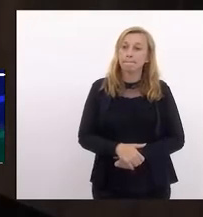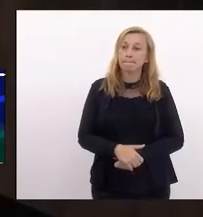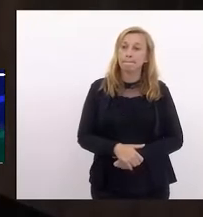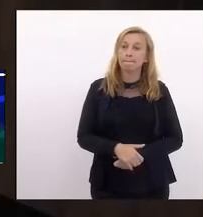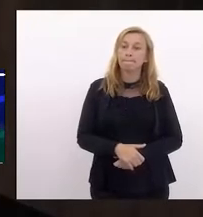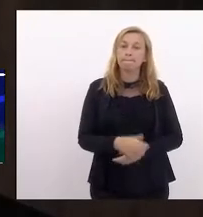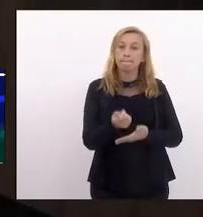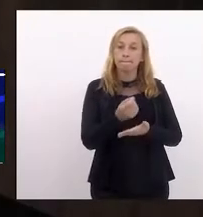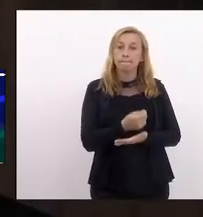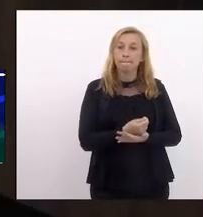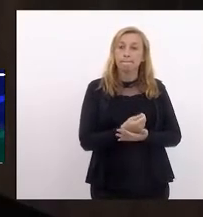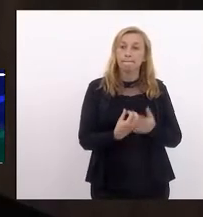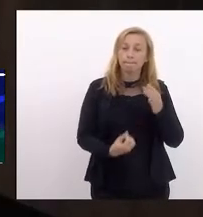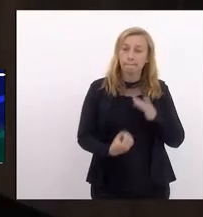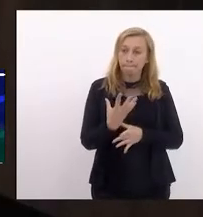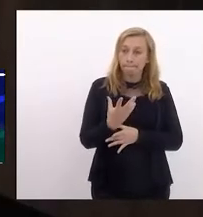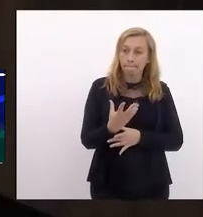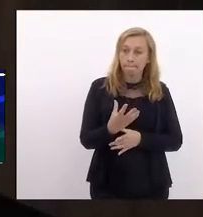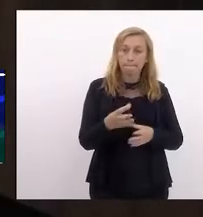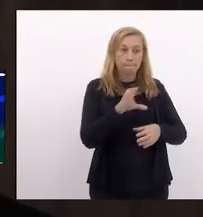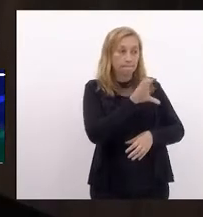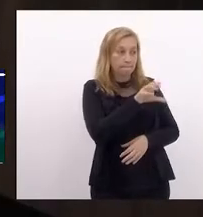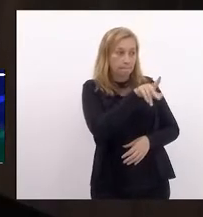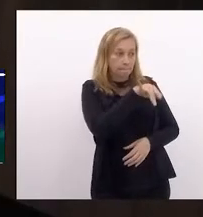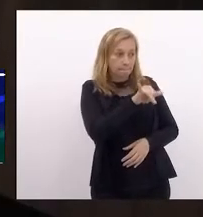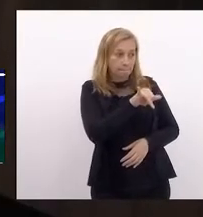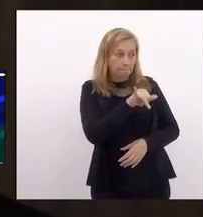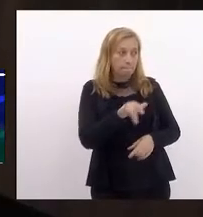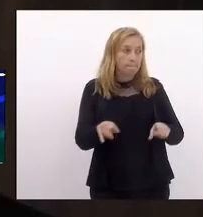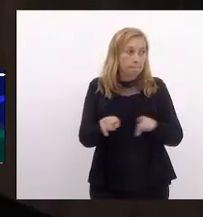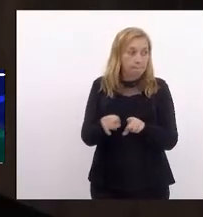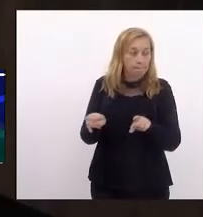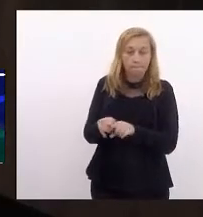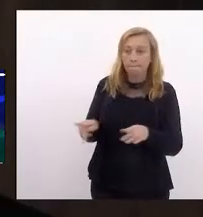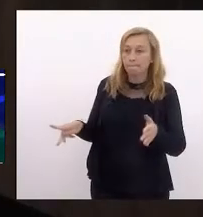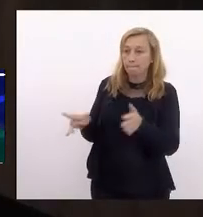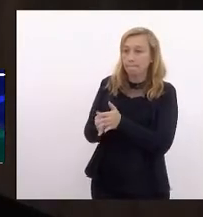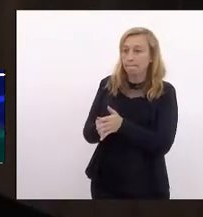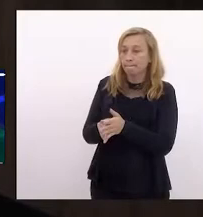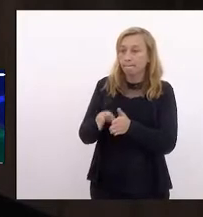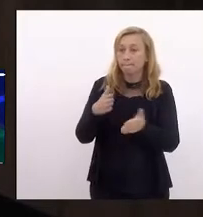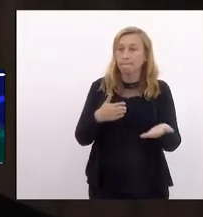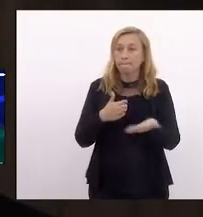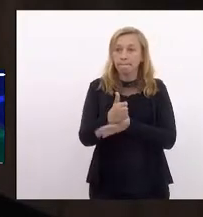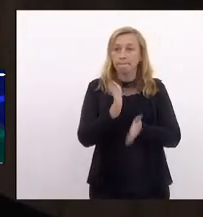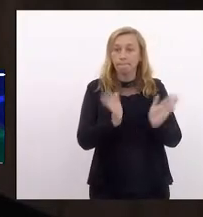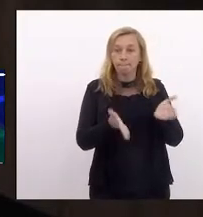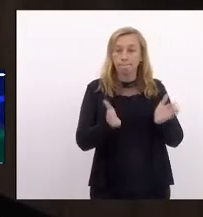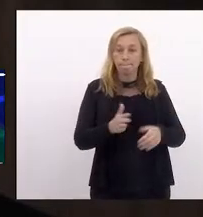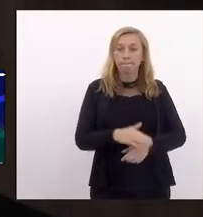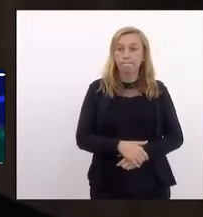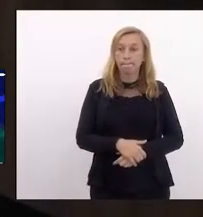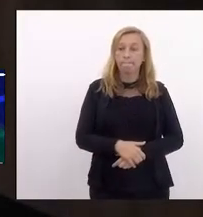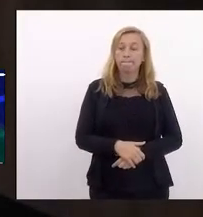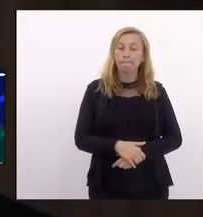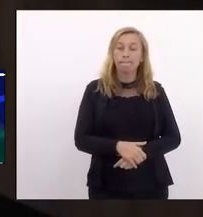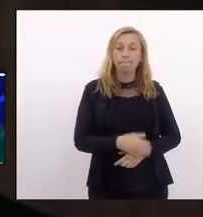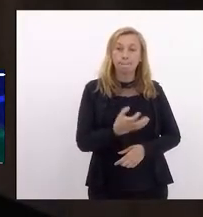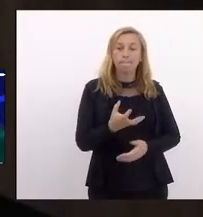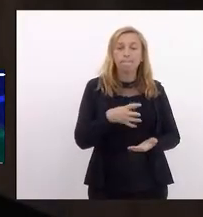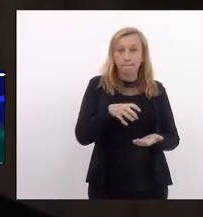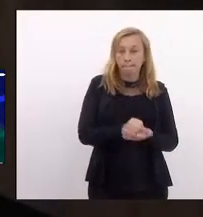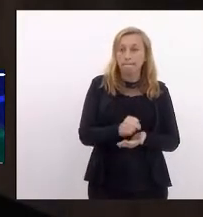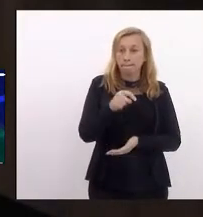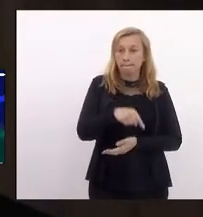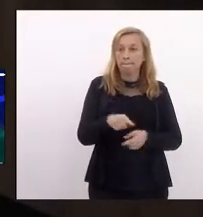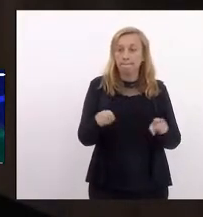autora tanto da CPI como do projeto que acabou de aprovar Então deve tá eu queria deixar aqui